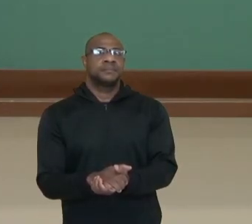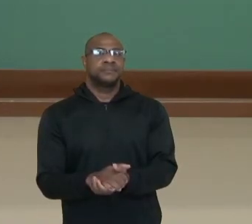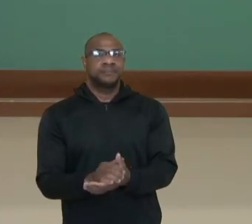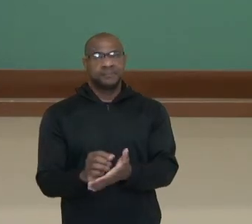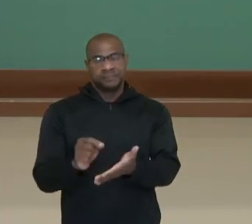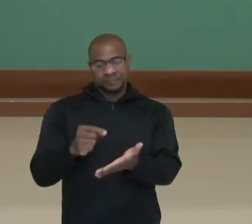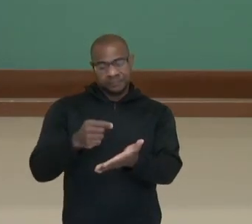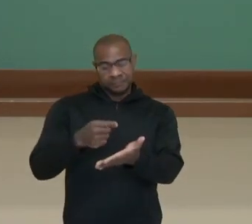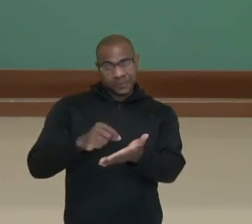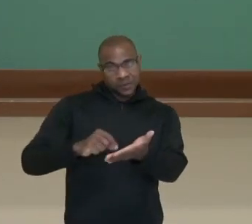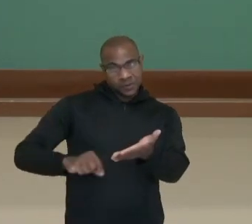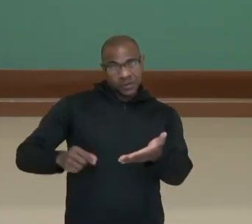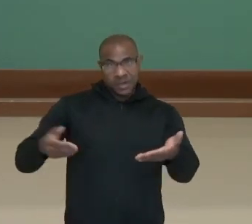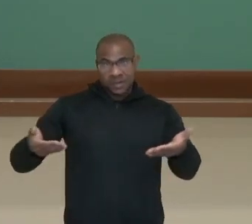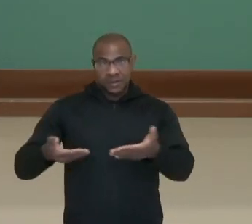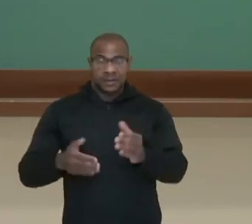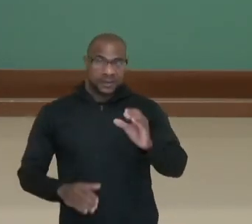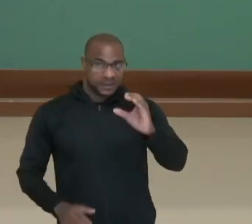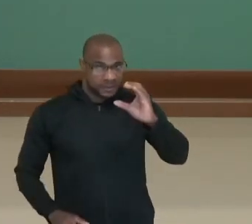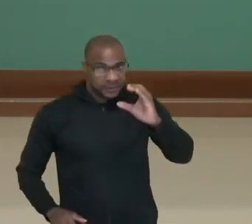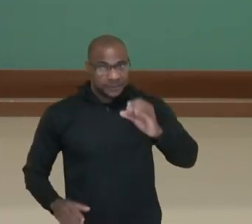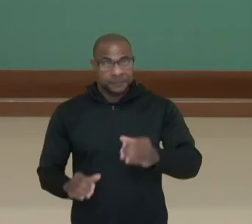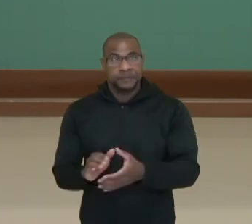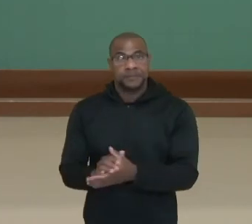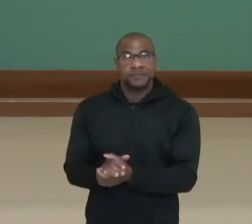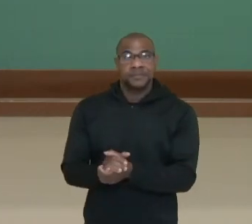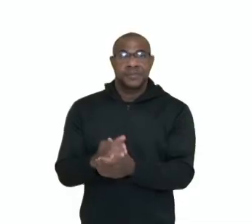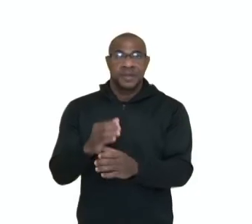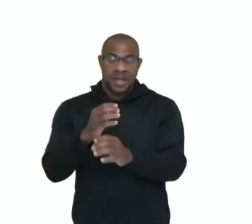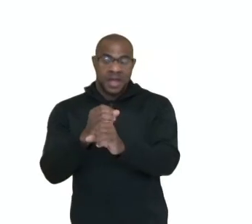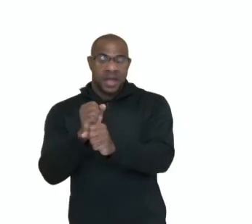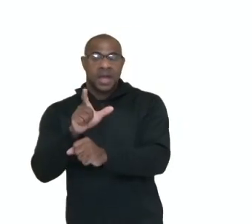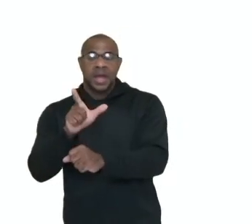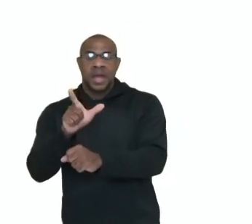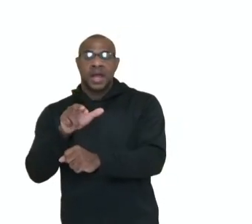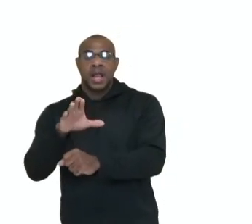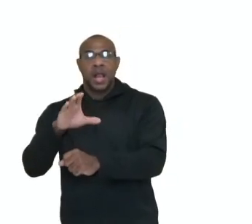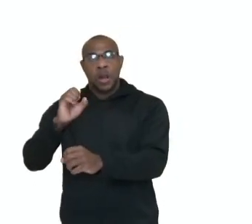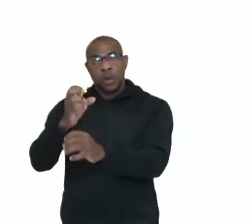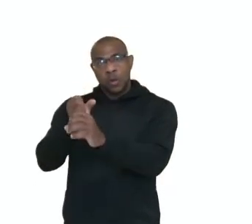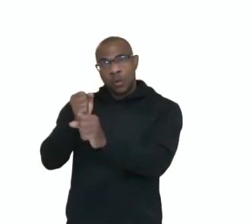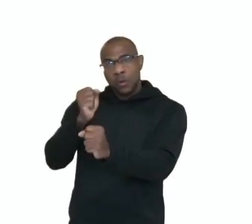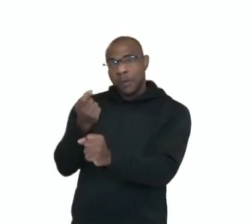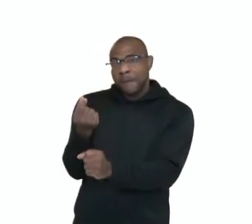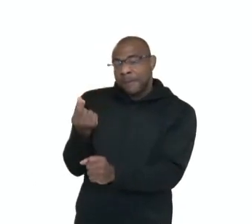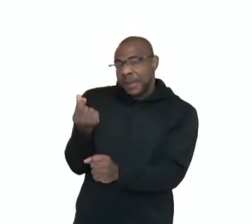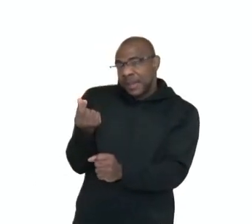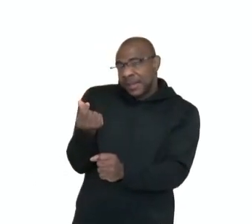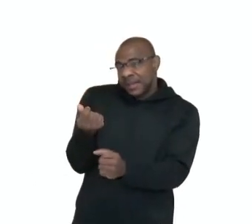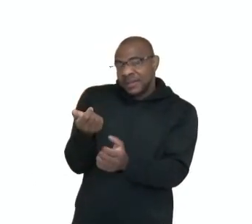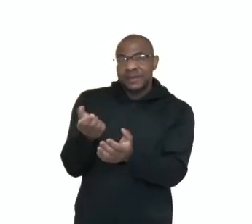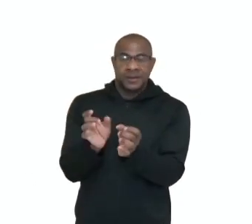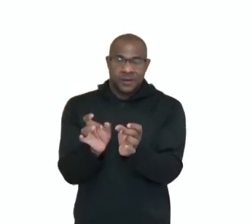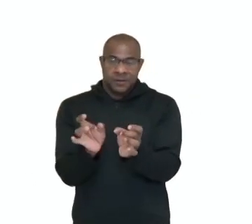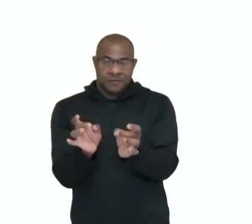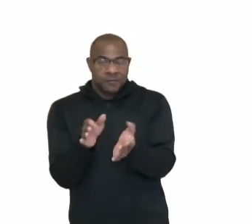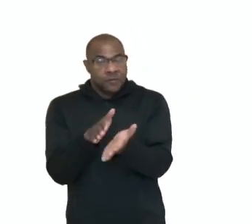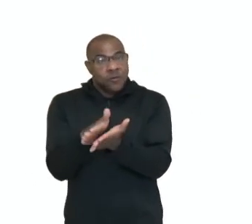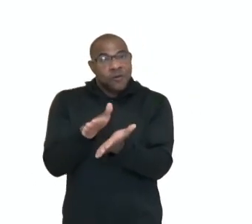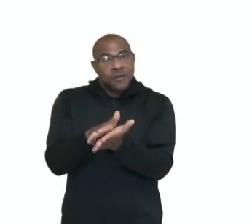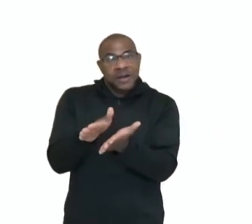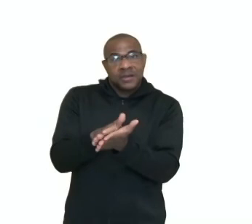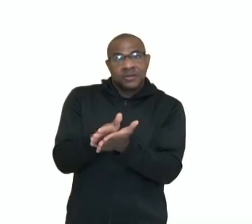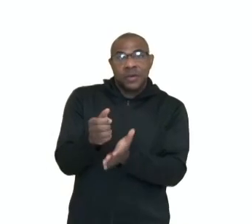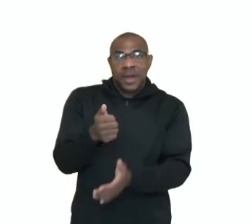corrigindo aí o que você fez na letra C. Lucro obtido na venda de um produto cujo preço de custo é 12 é